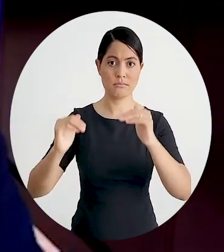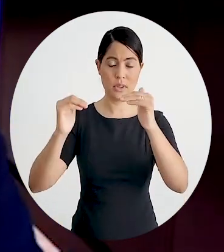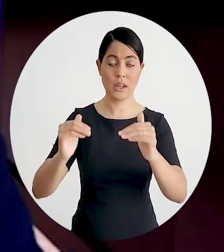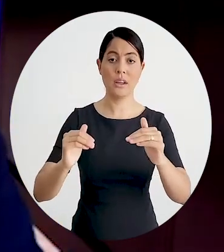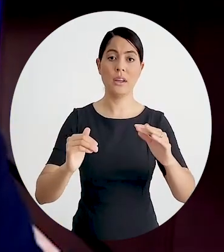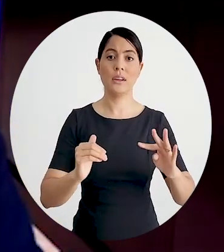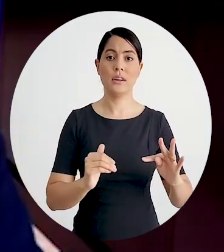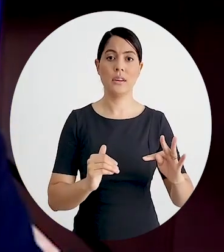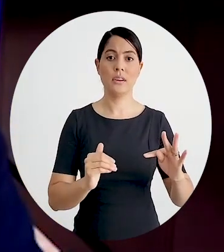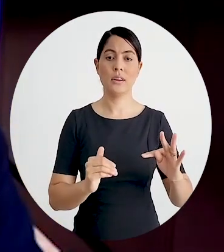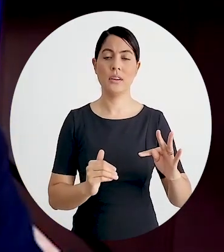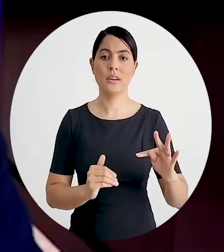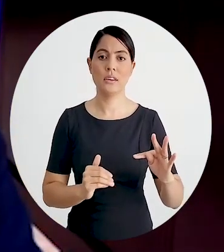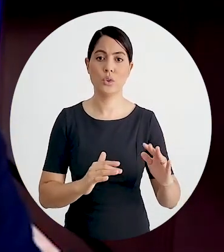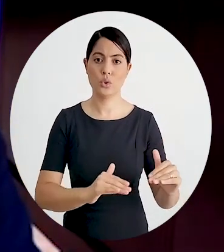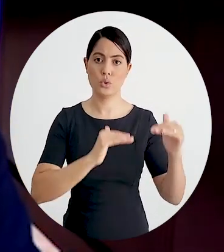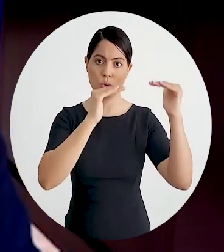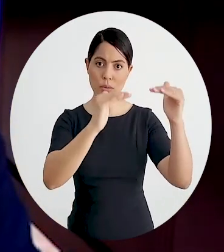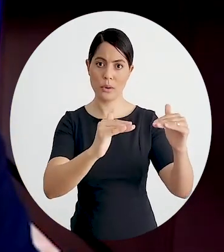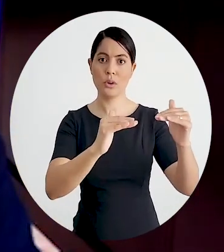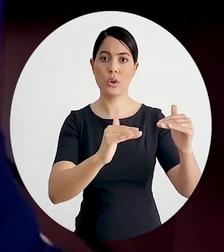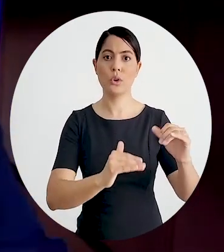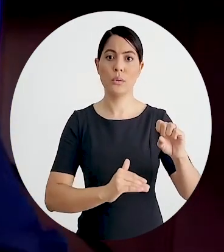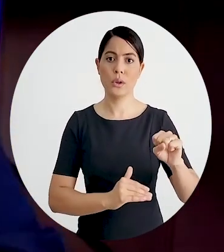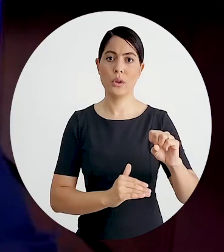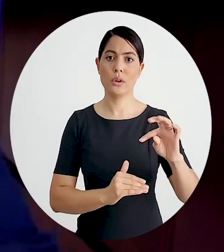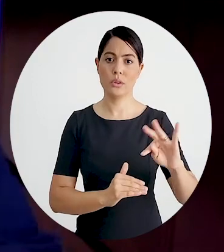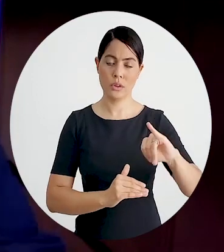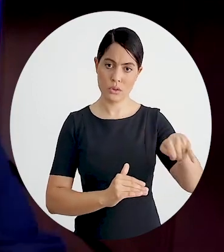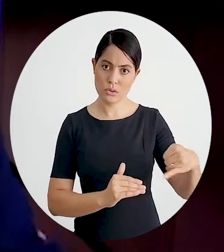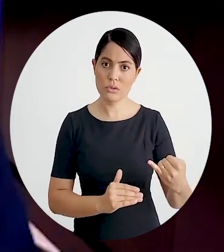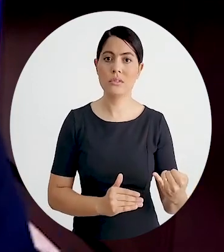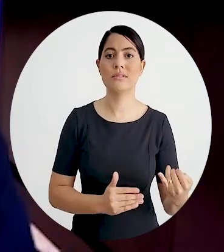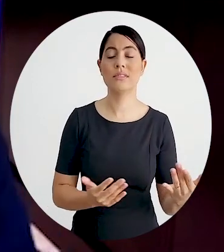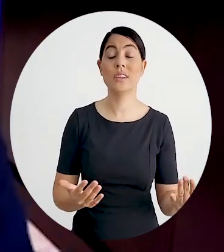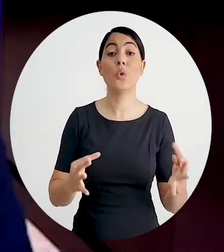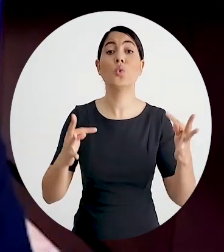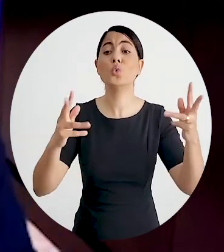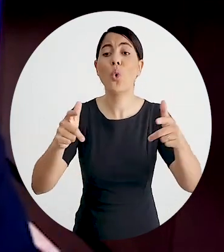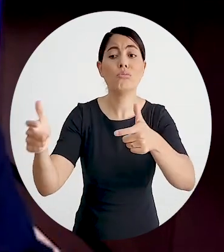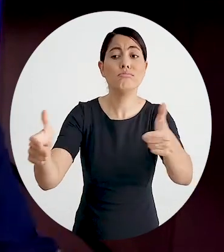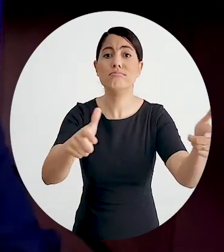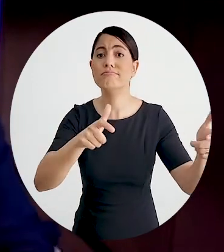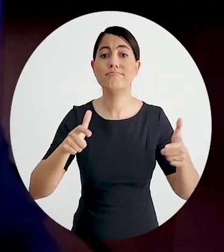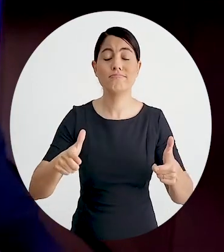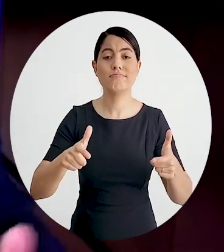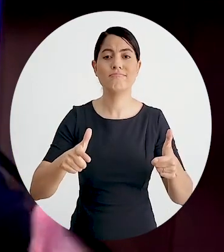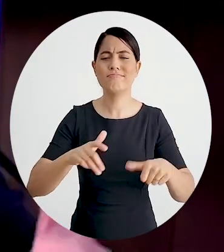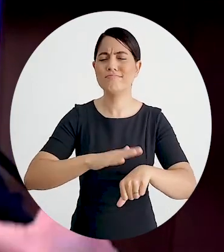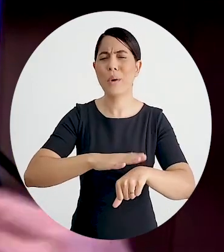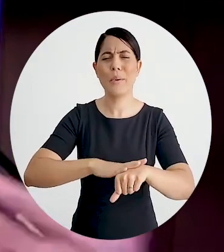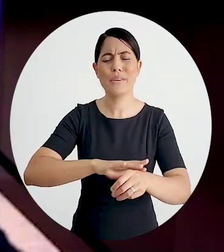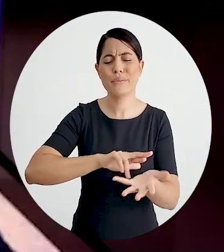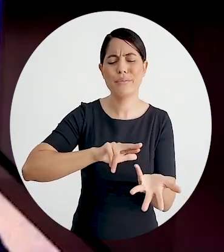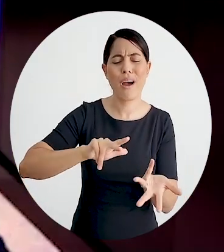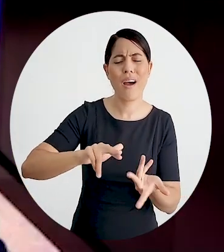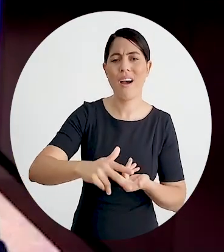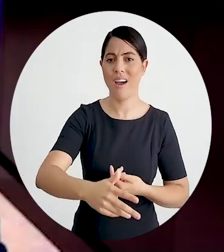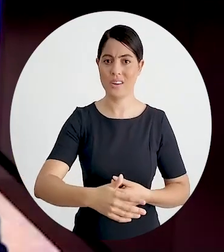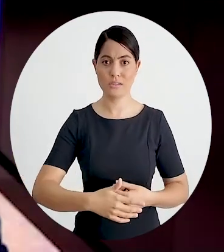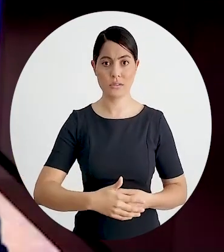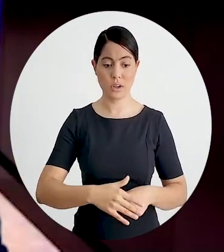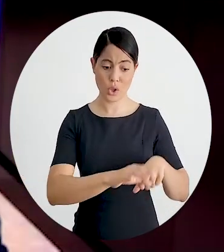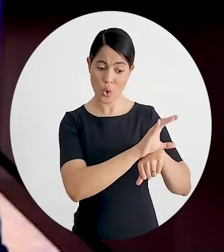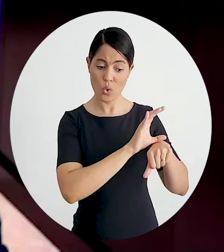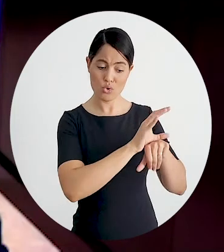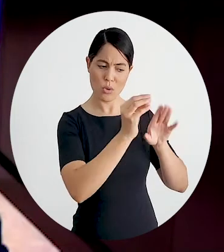de Justiça. São oriundos do 5º, da Advocacia e do Ministério Público. Então são diversos momentos